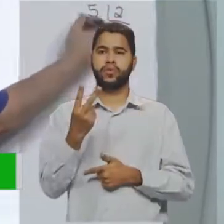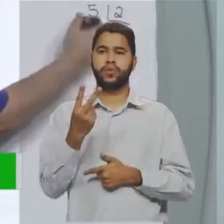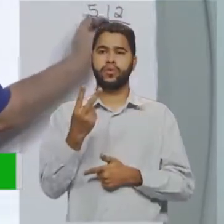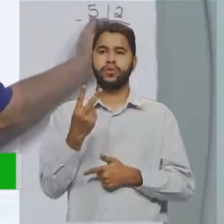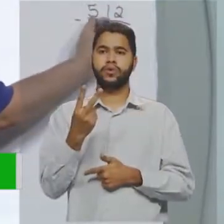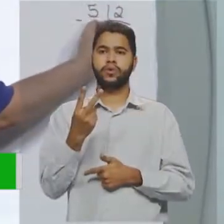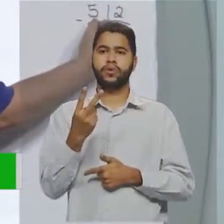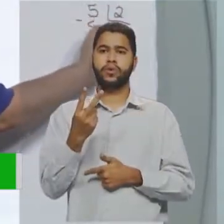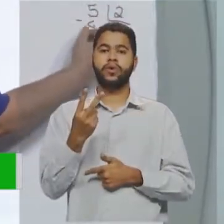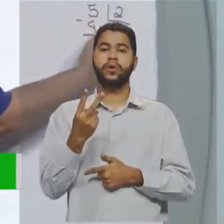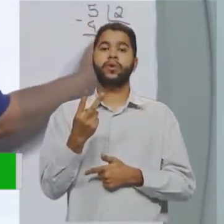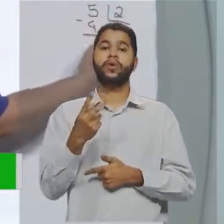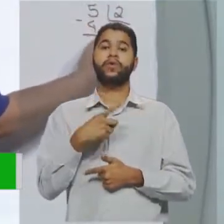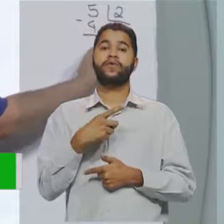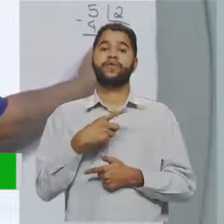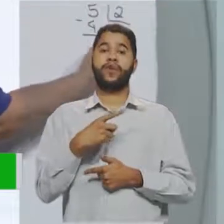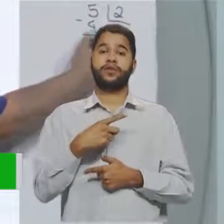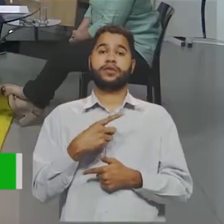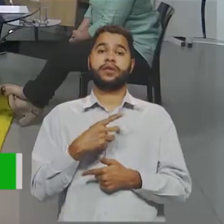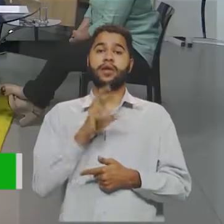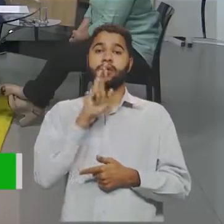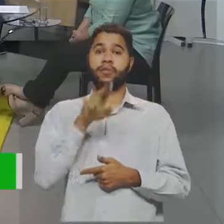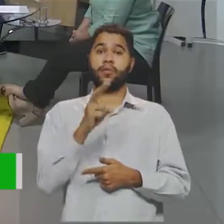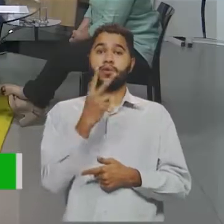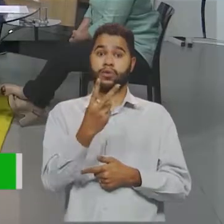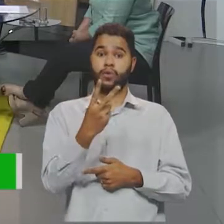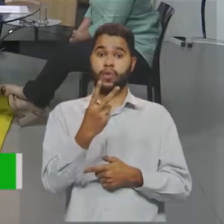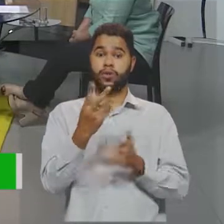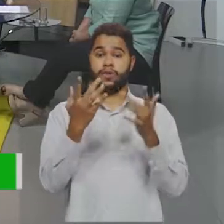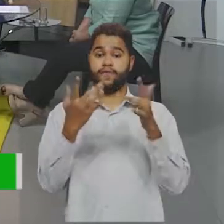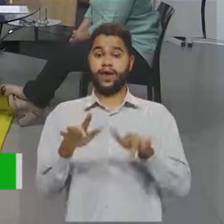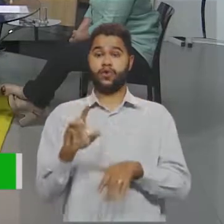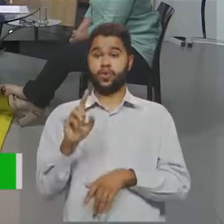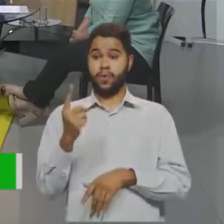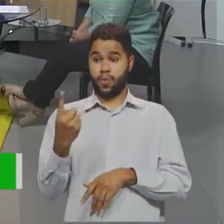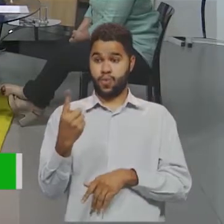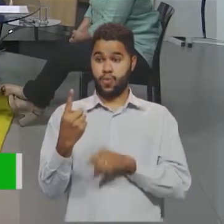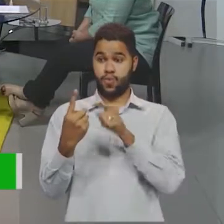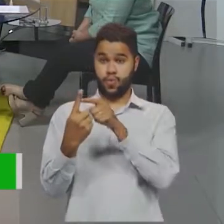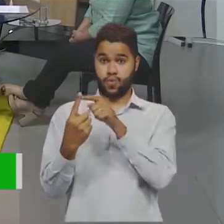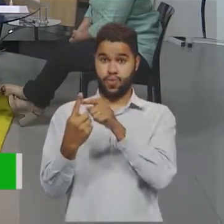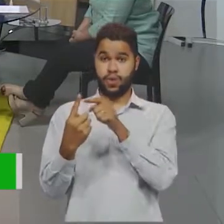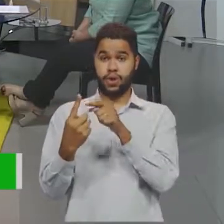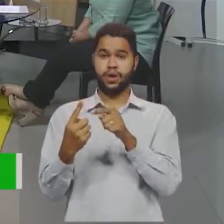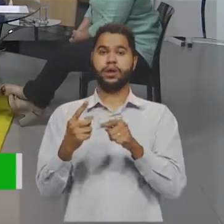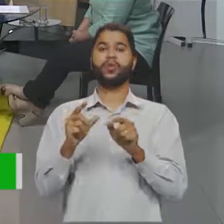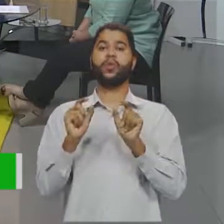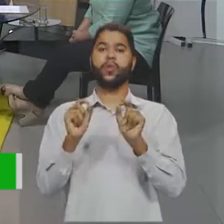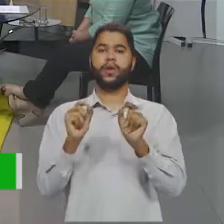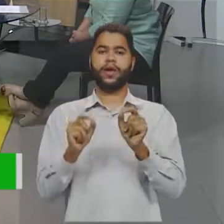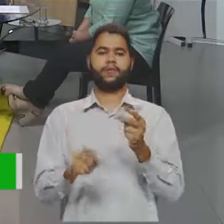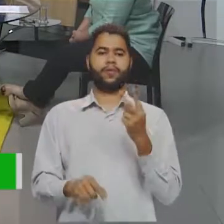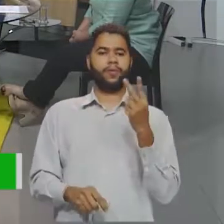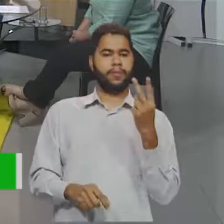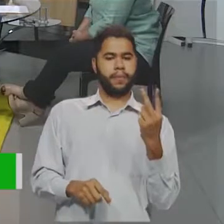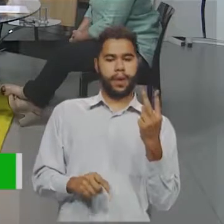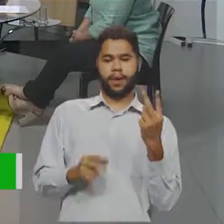2 e vai restar 1. Quando resta 1, ou seja, quando a quantidade é ímpar,